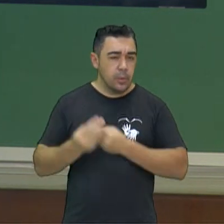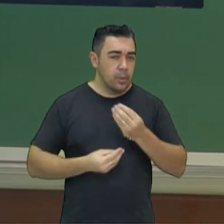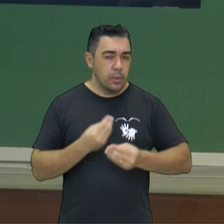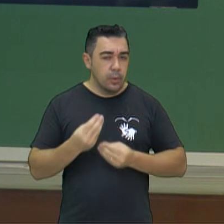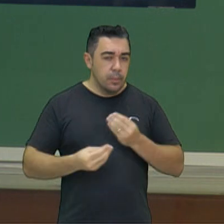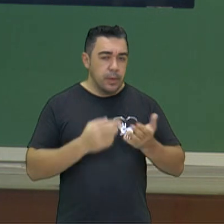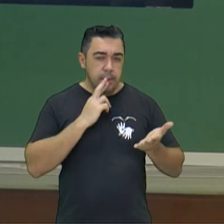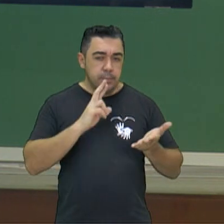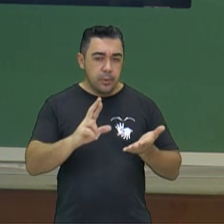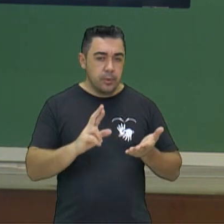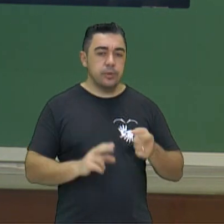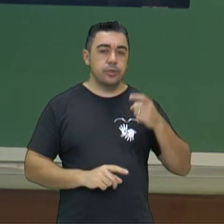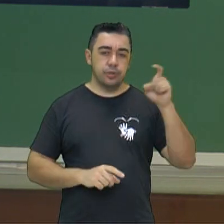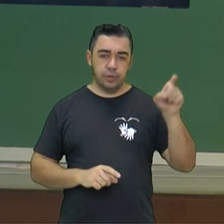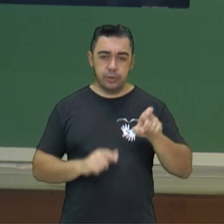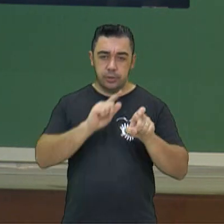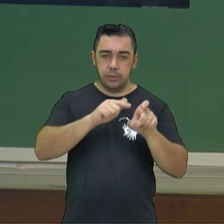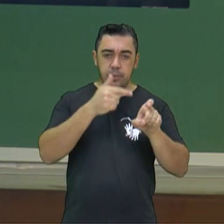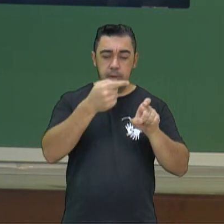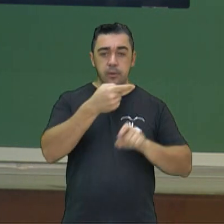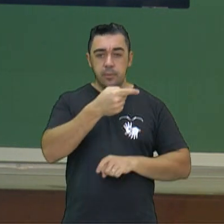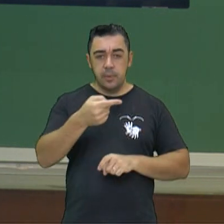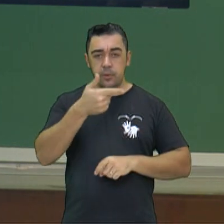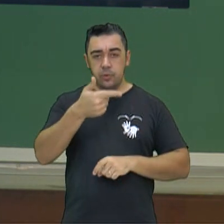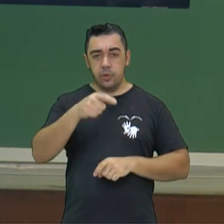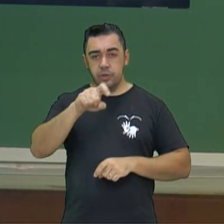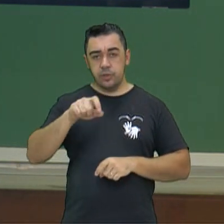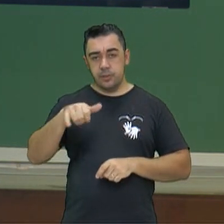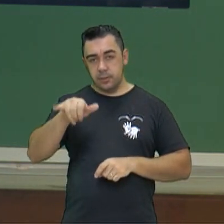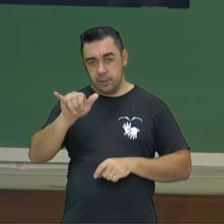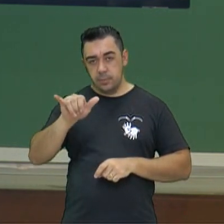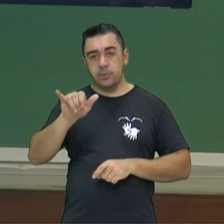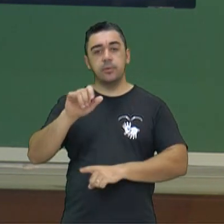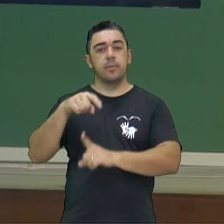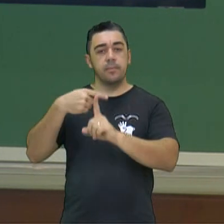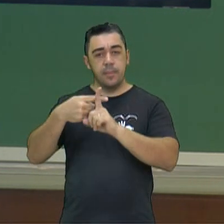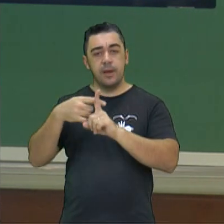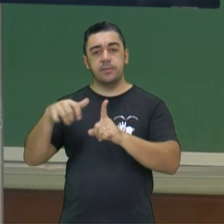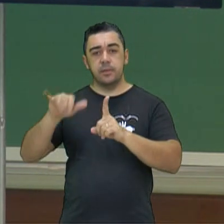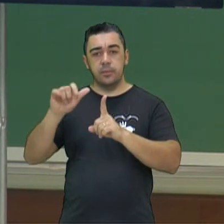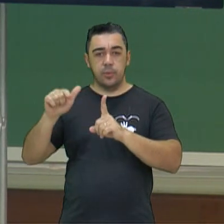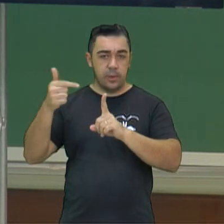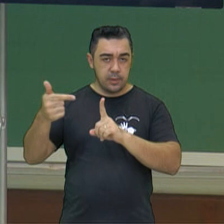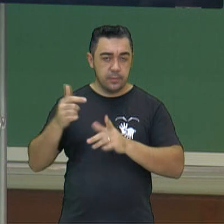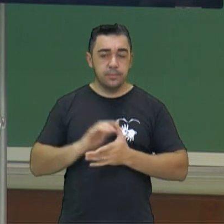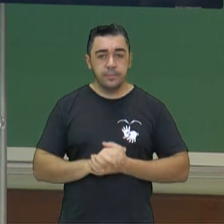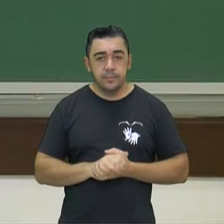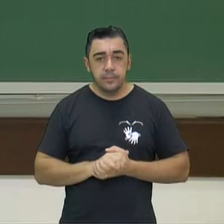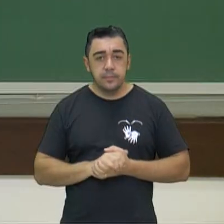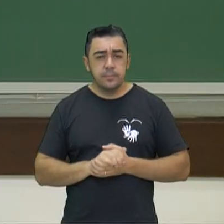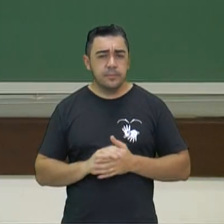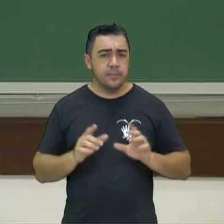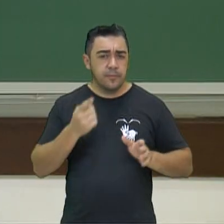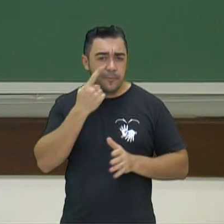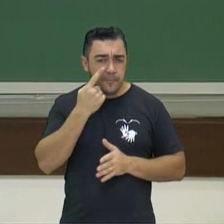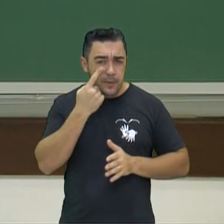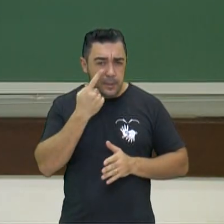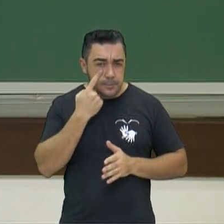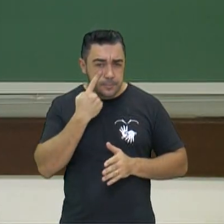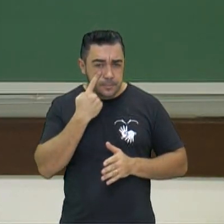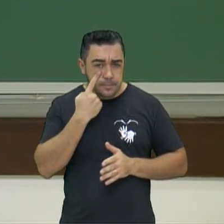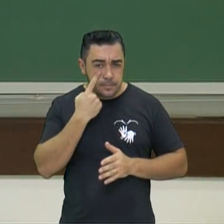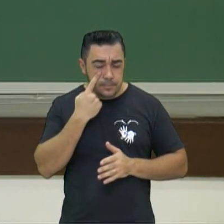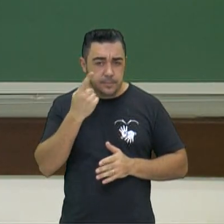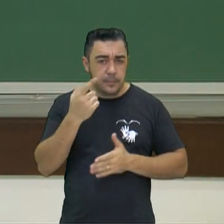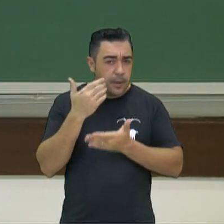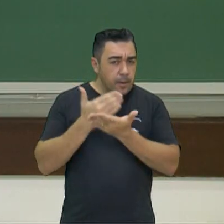ser a minha resposta? X ao quadrado menos 2xy mais y ao quadrado. Vejam bem, quando você